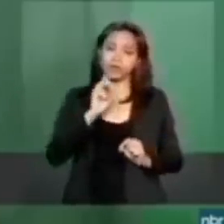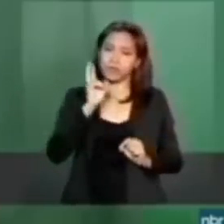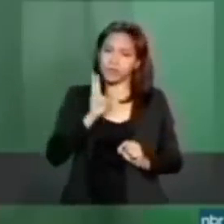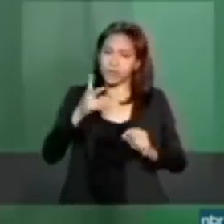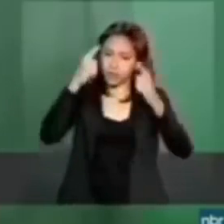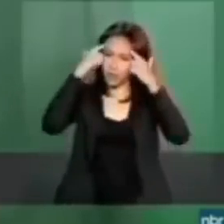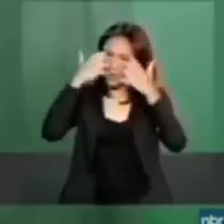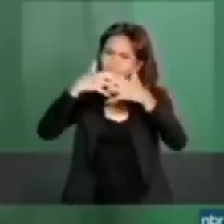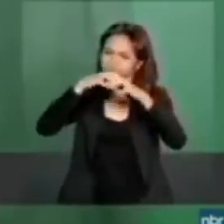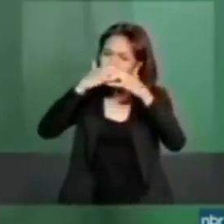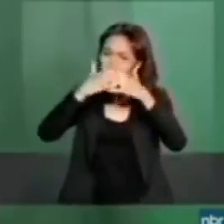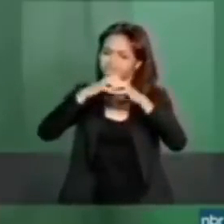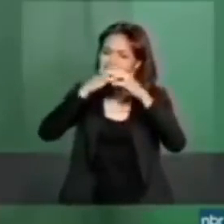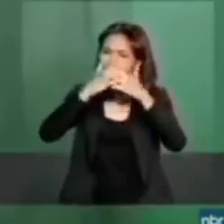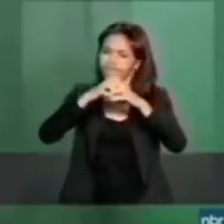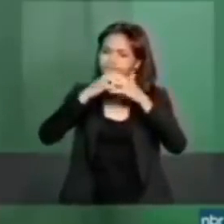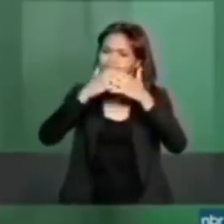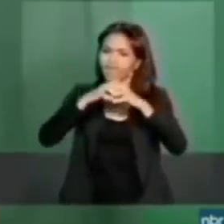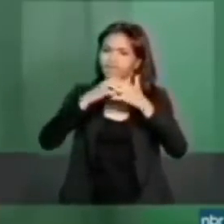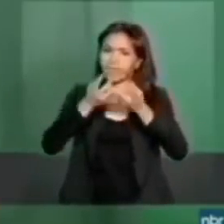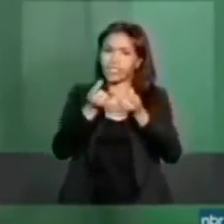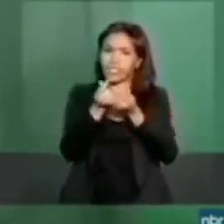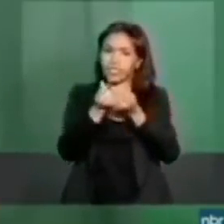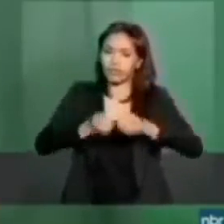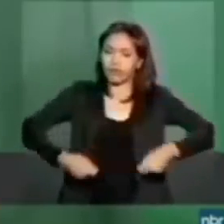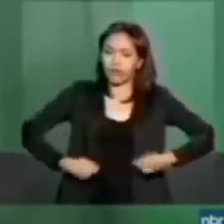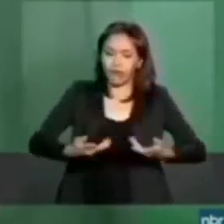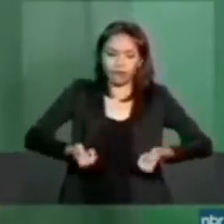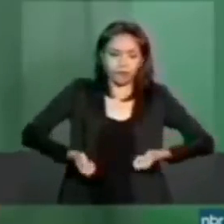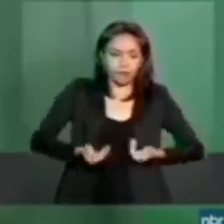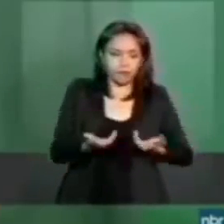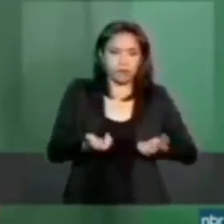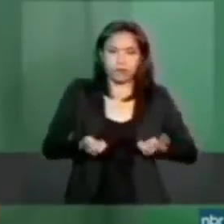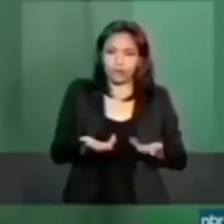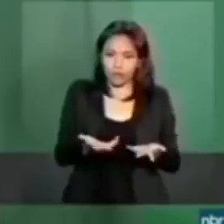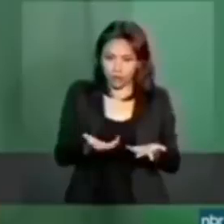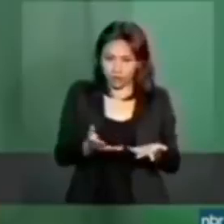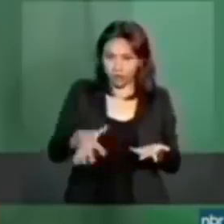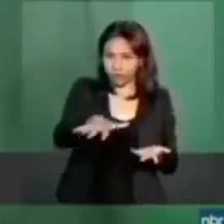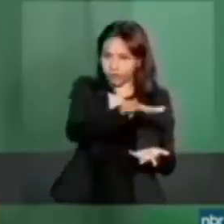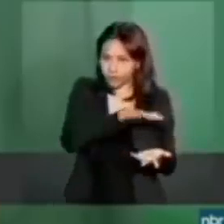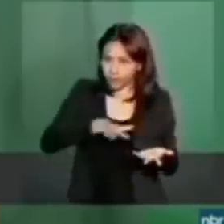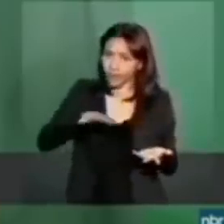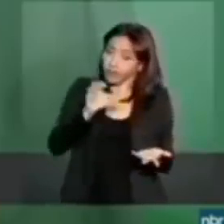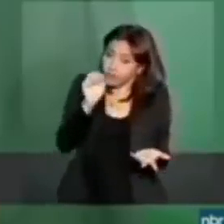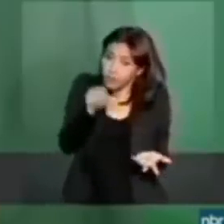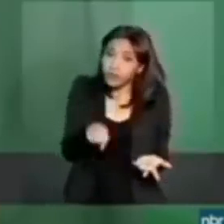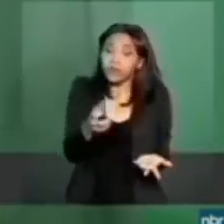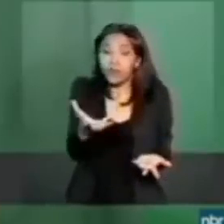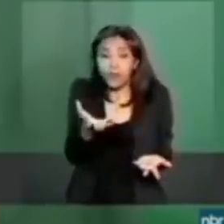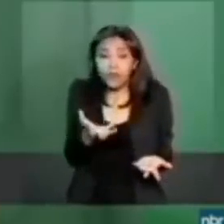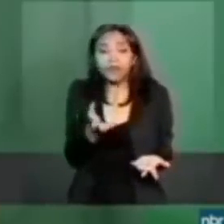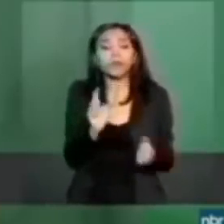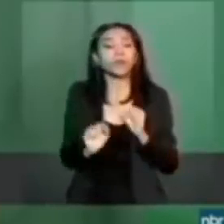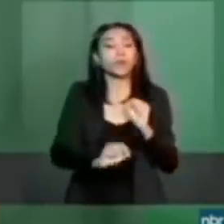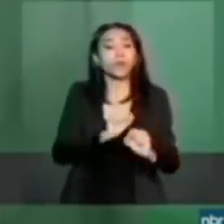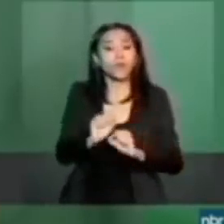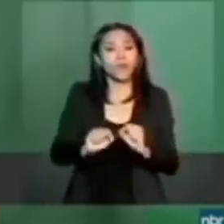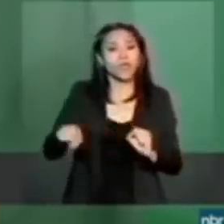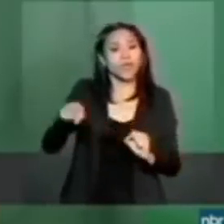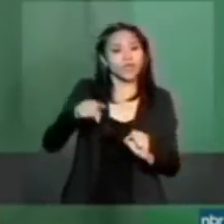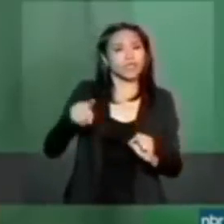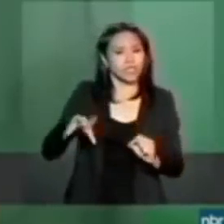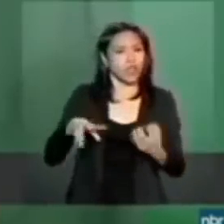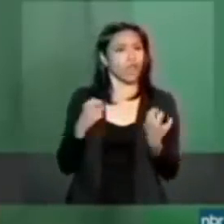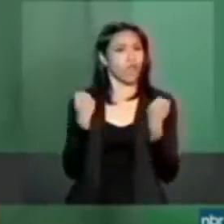racional, viremos a gastar com a nossa imprensa, que nós queremos sim, cada vez mais, vocês sejam